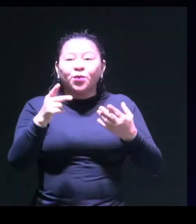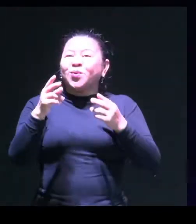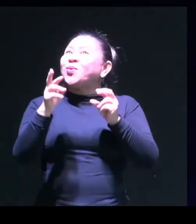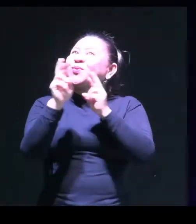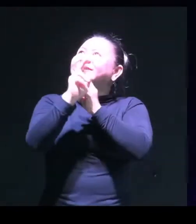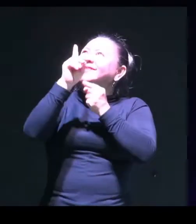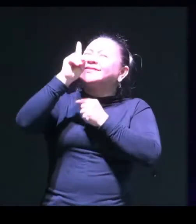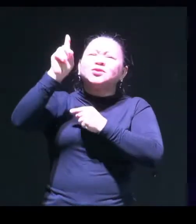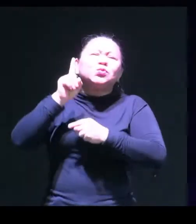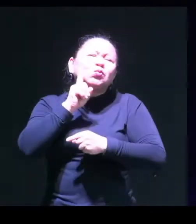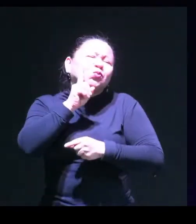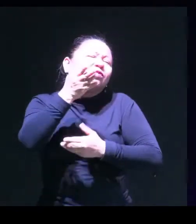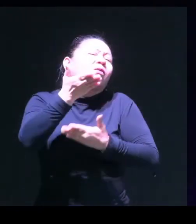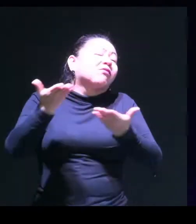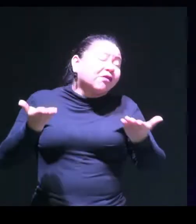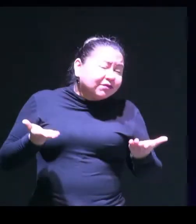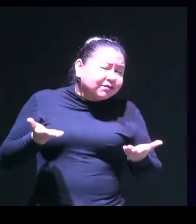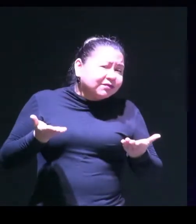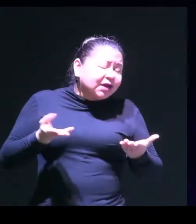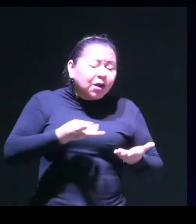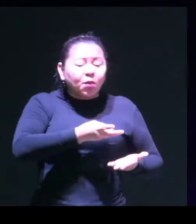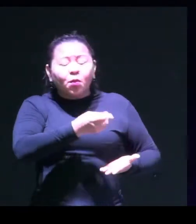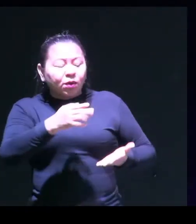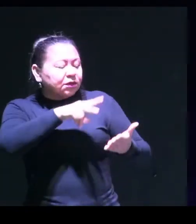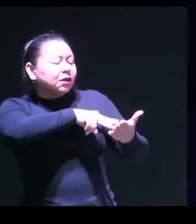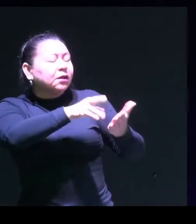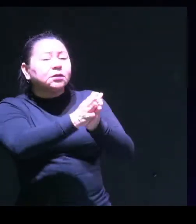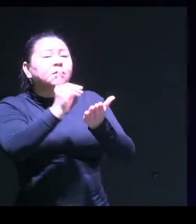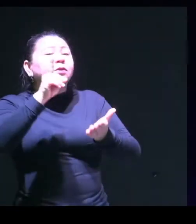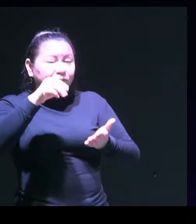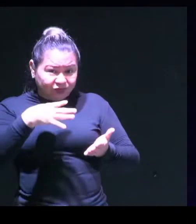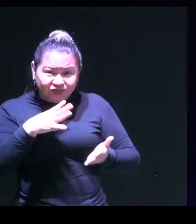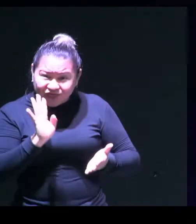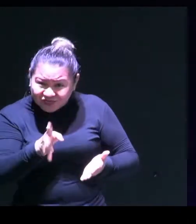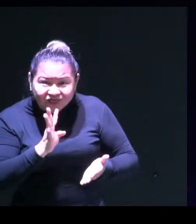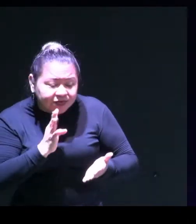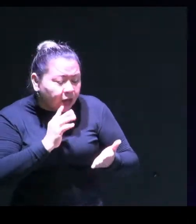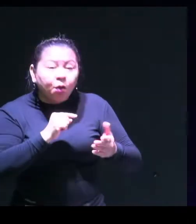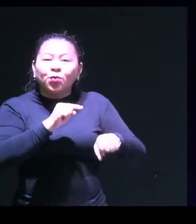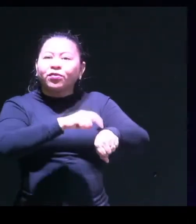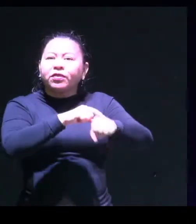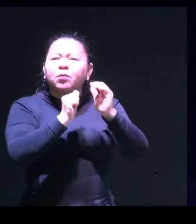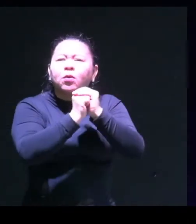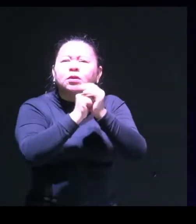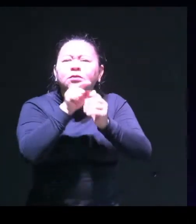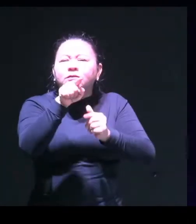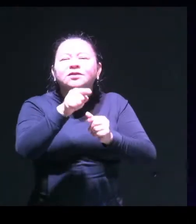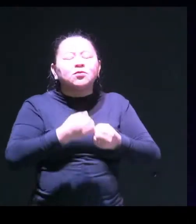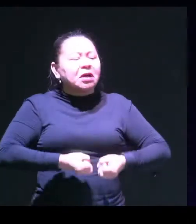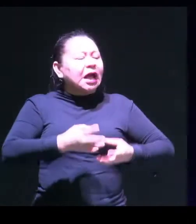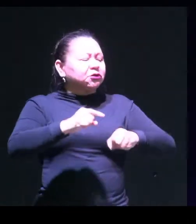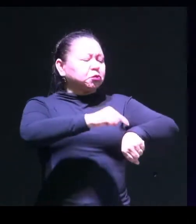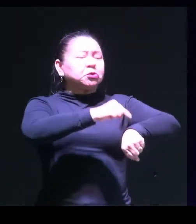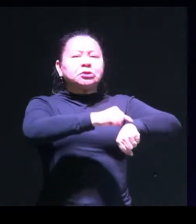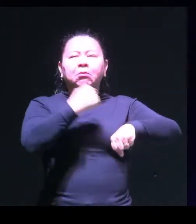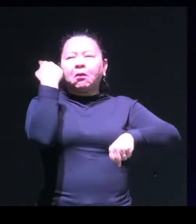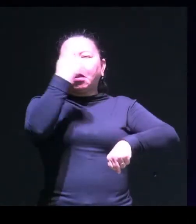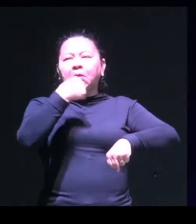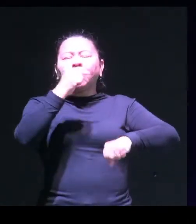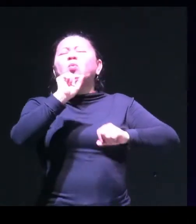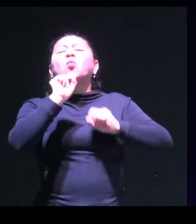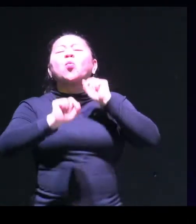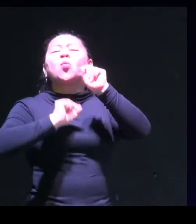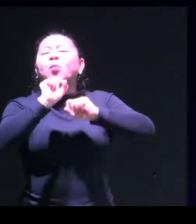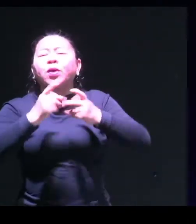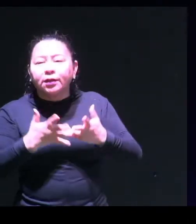Deus diariamente? A quantidade de leitura da Bíblia, o tempo de oração, com que você gasta mais tempo na sua vida? Você